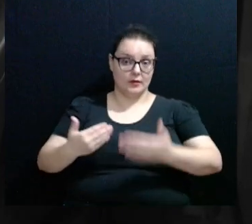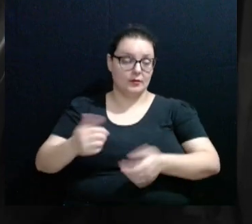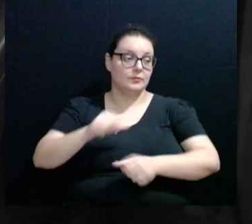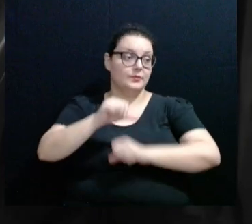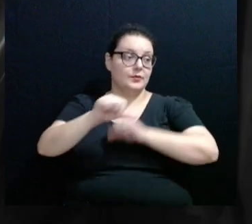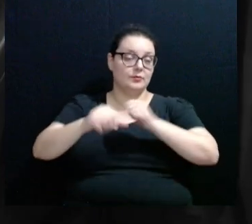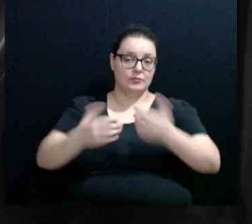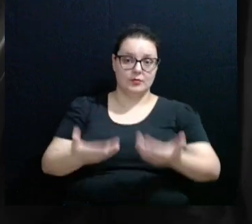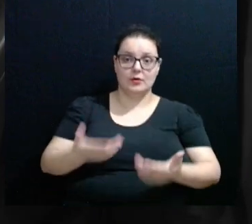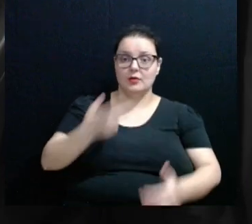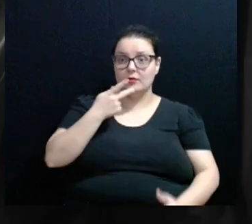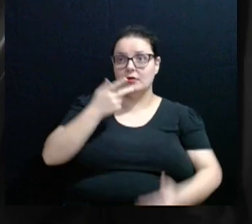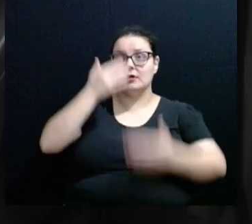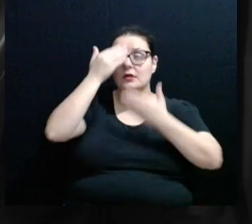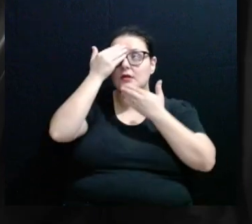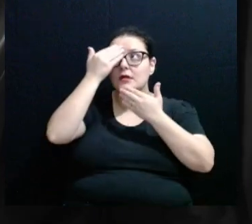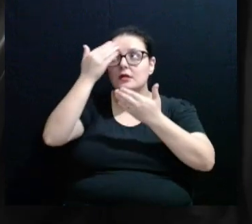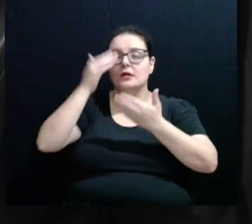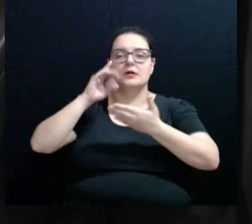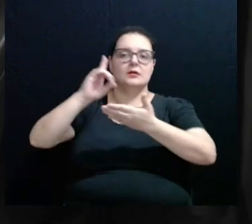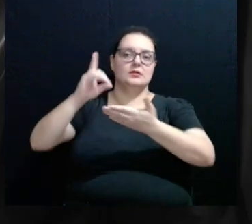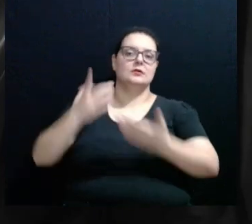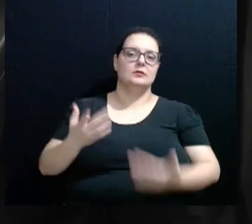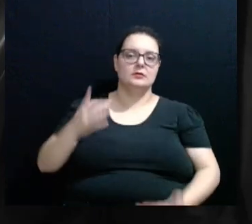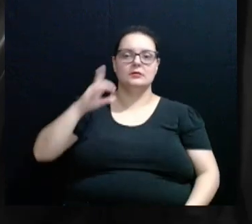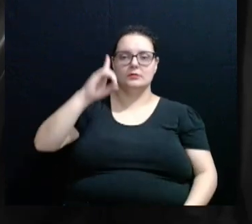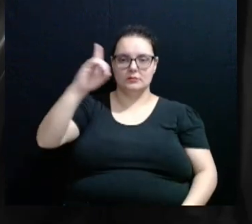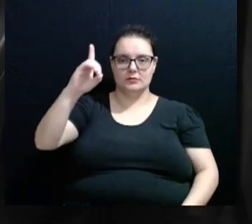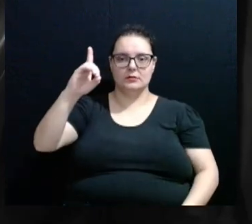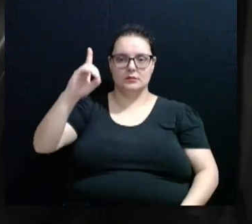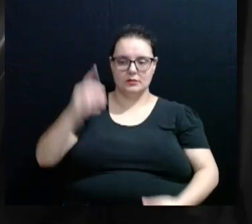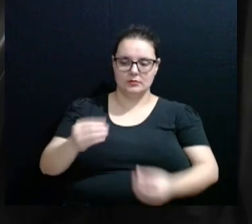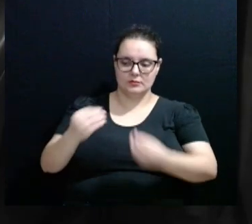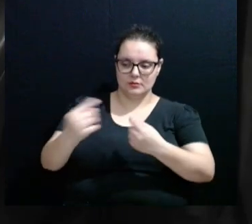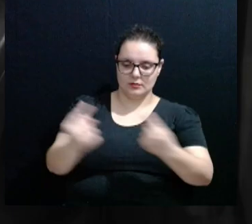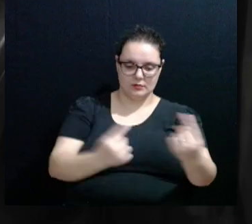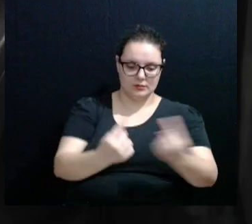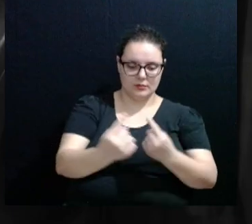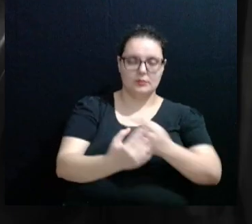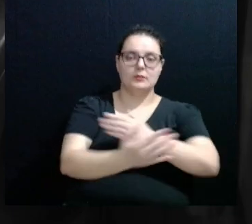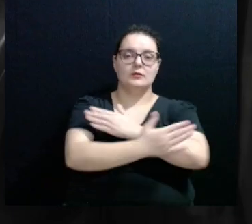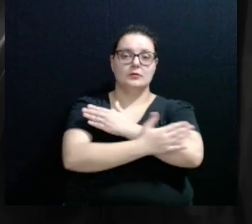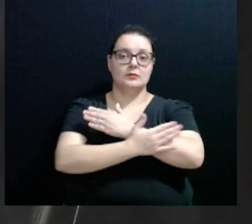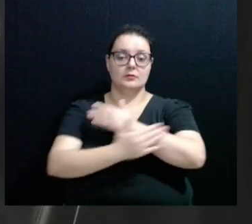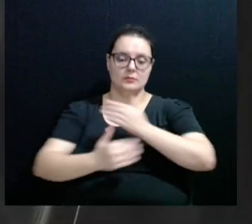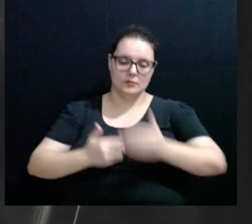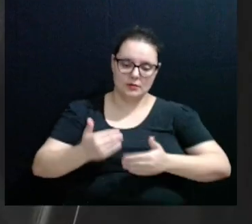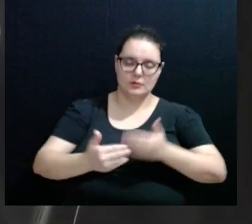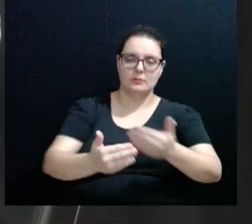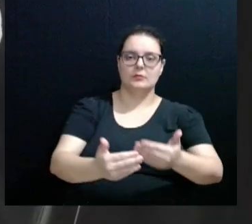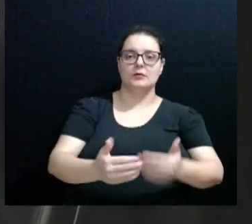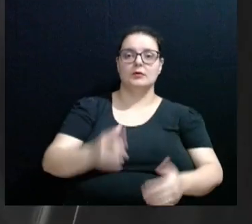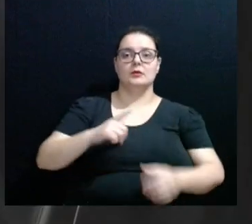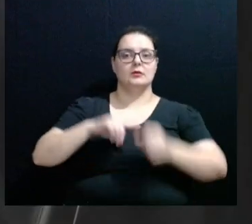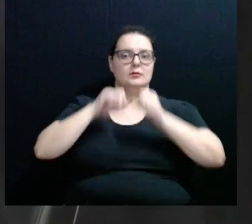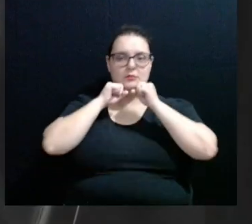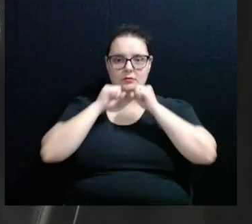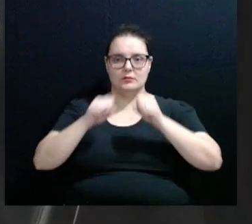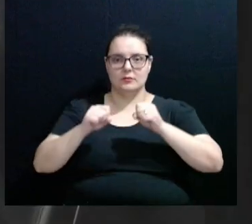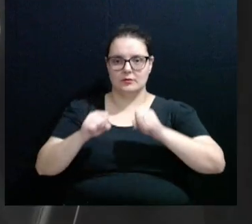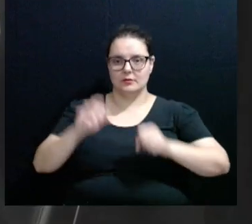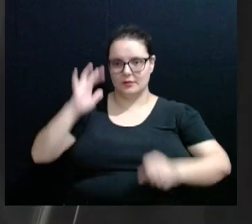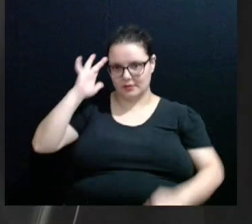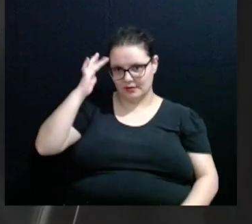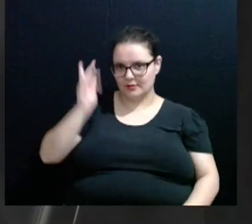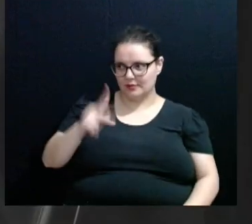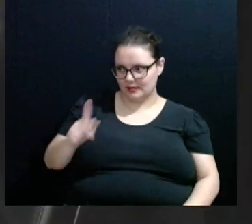Eu falo que, graças a Deus, Deus coloca algumas pessoas que nos ajudam. Assim. Eu tive assim, um assessor, que acho que foi seu professor,